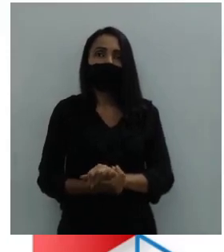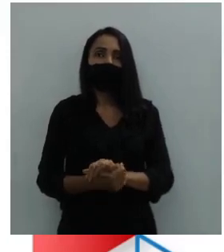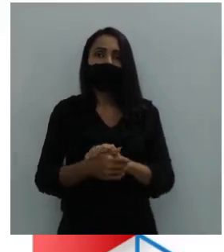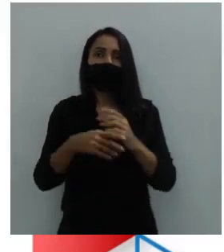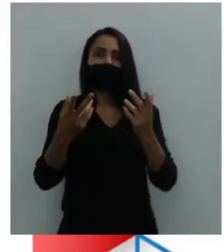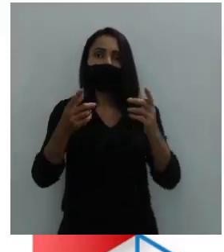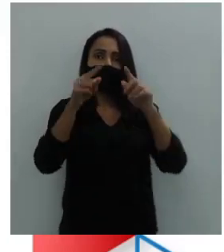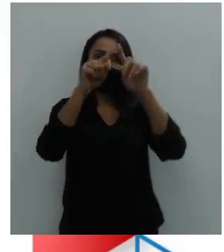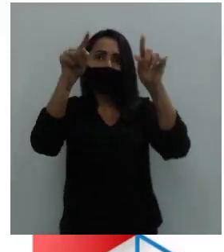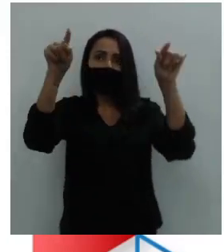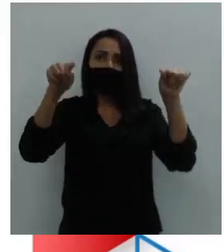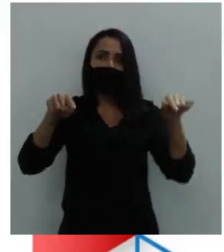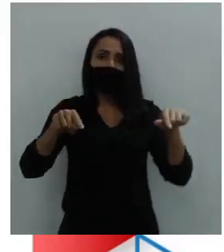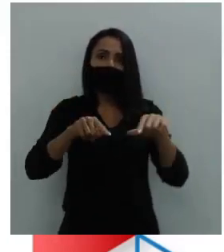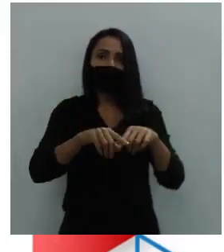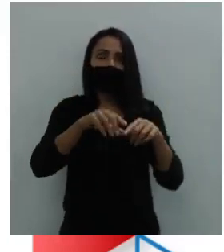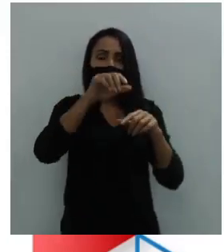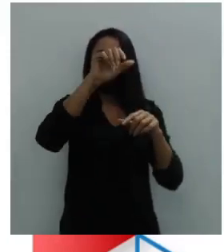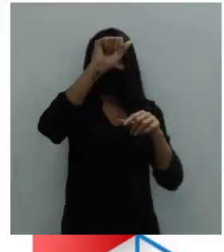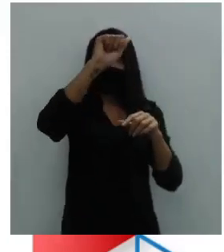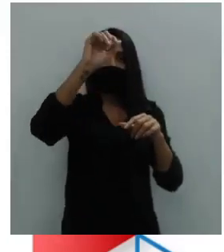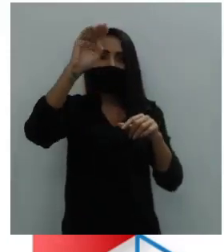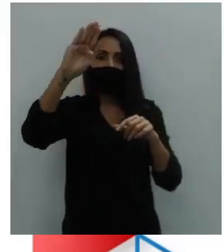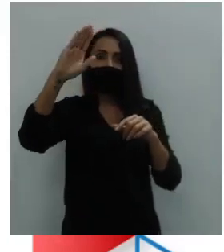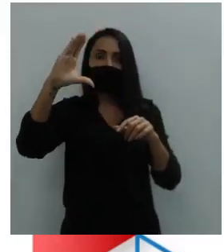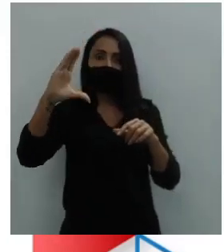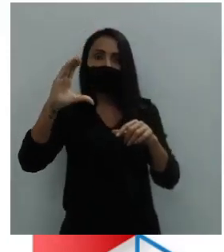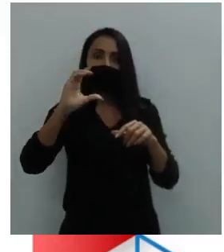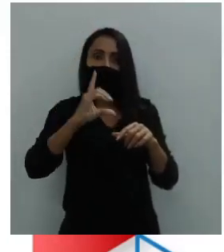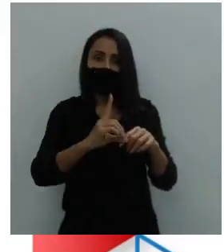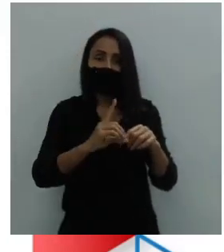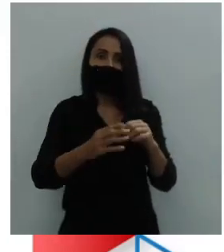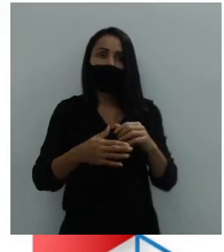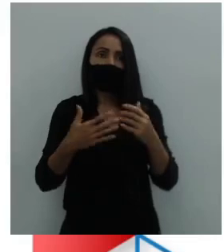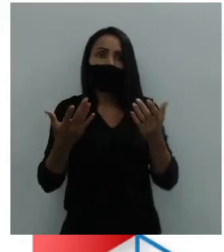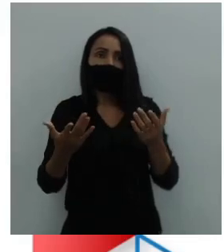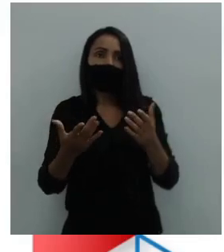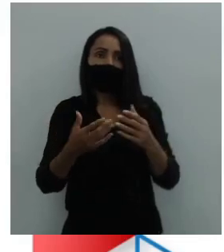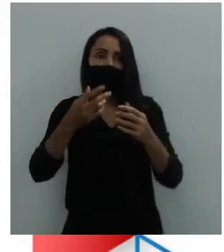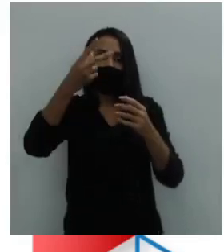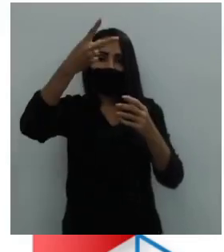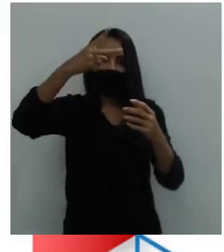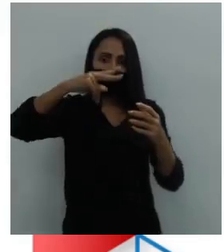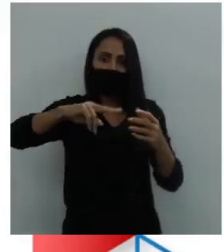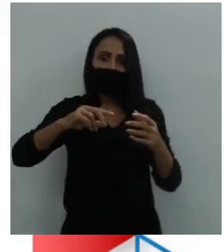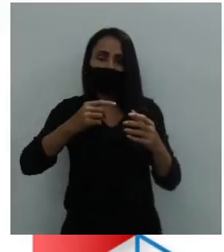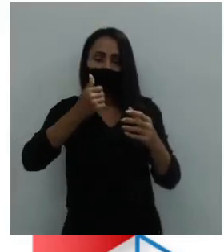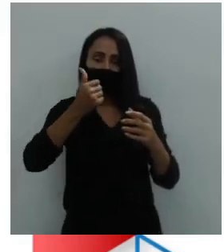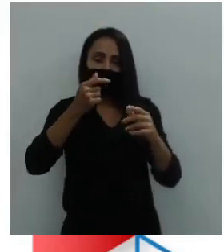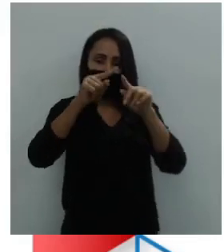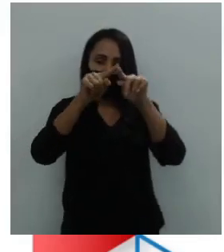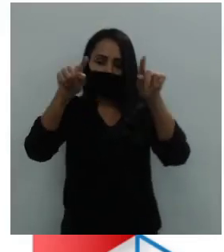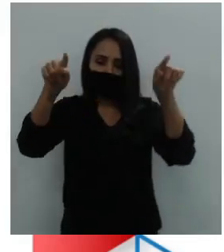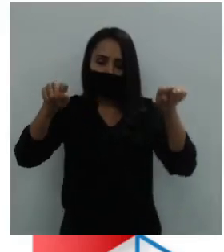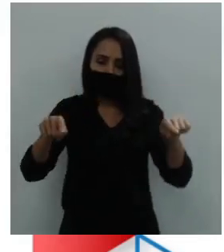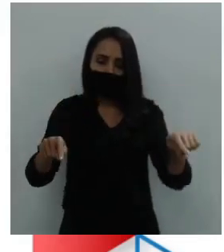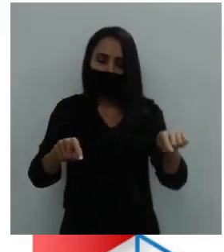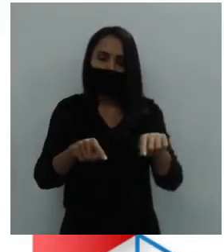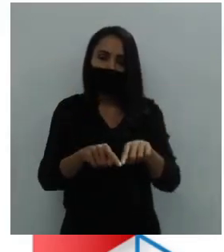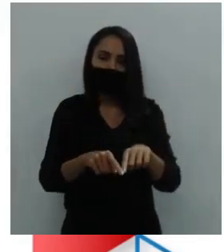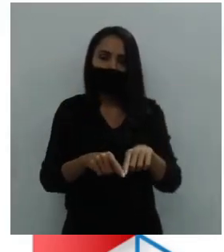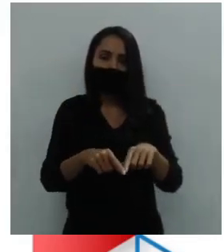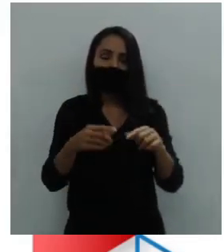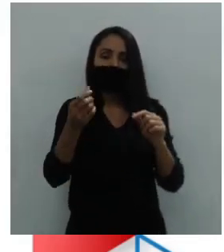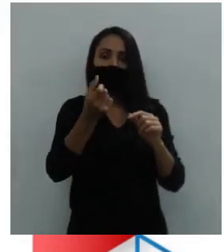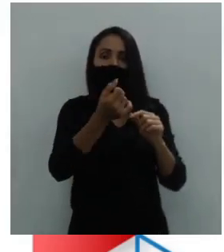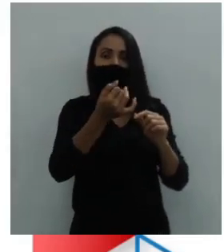de um quadrado, construído no quarto quadrante. Mentaliza, abaixo do primeiro quadrante lá, ok? Quais são